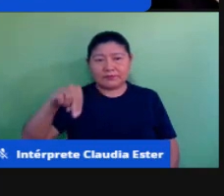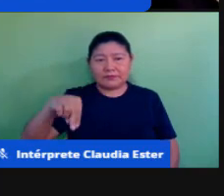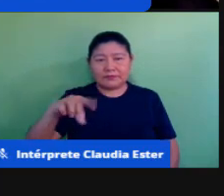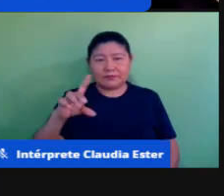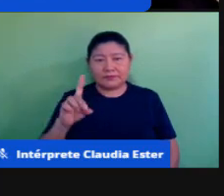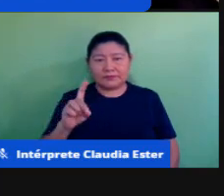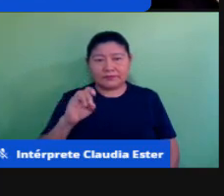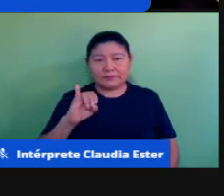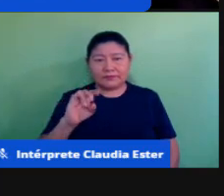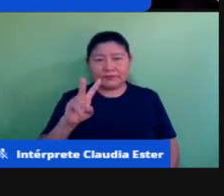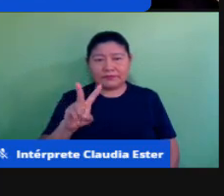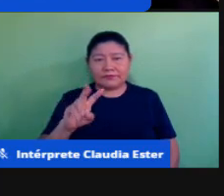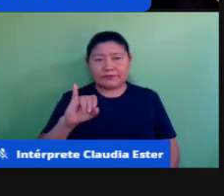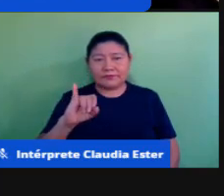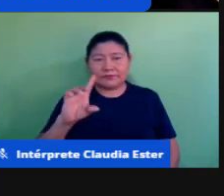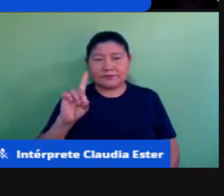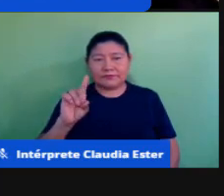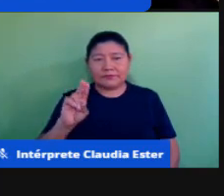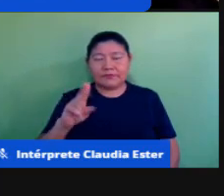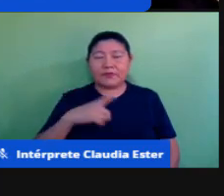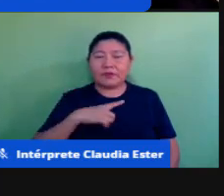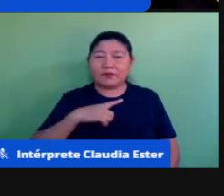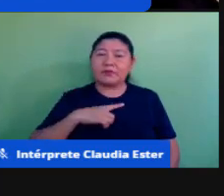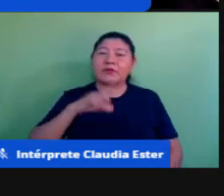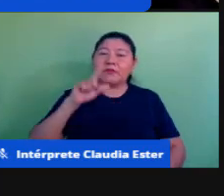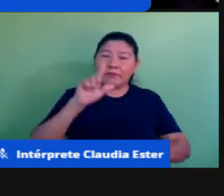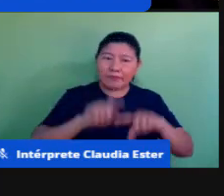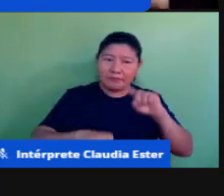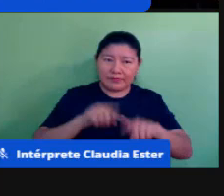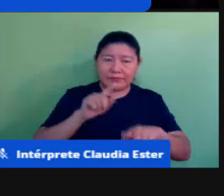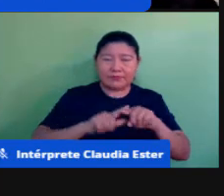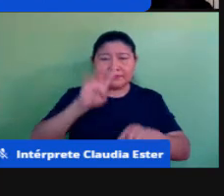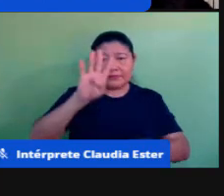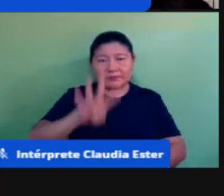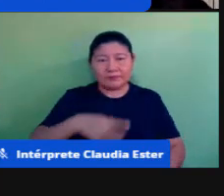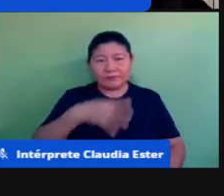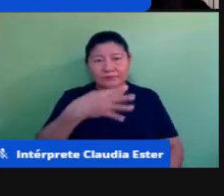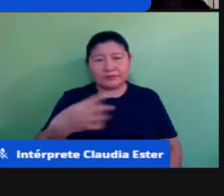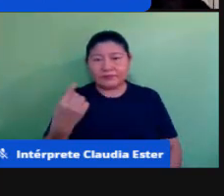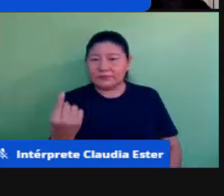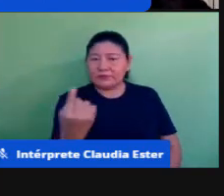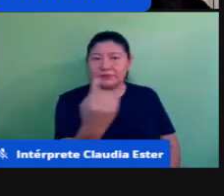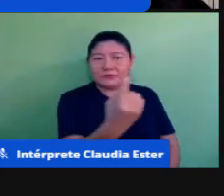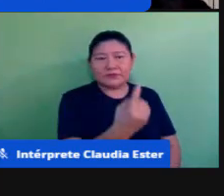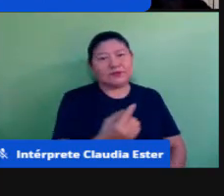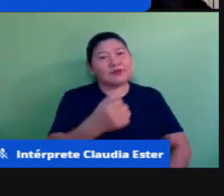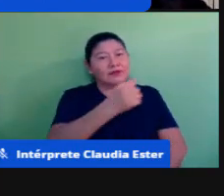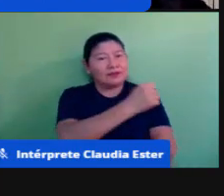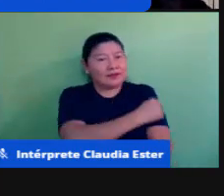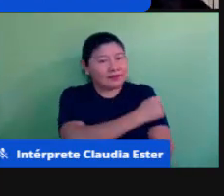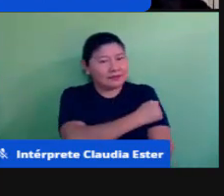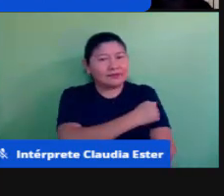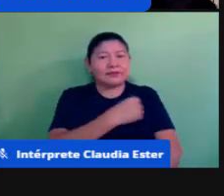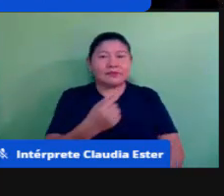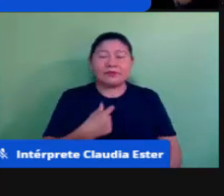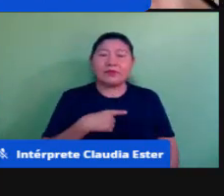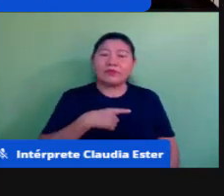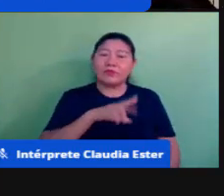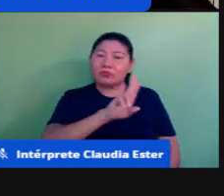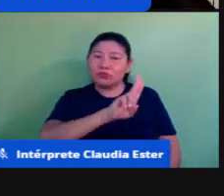tenham foto dos alunos. Então, aqui você vai colocar a foto do aluno. Aqui os dados pessoais do aluno, tá